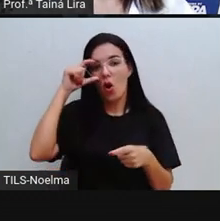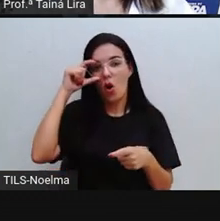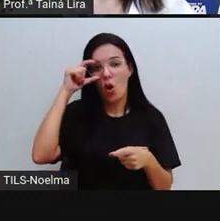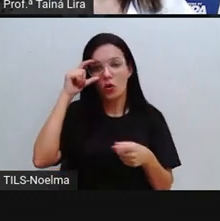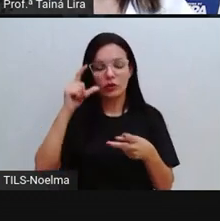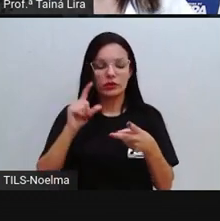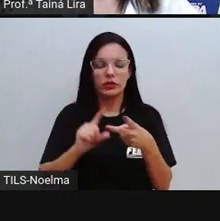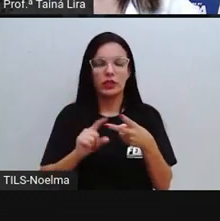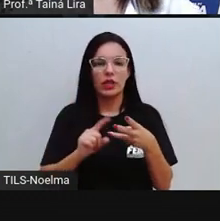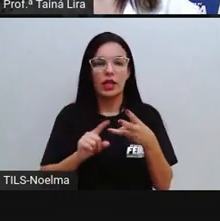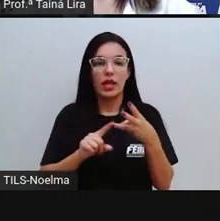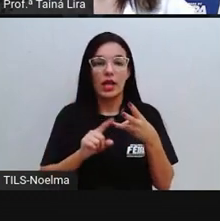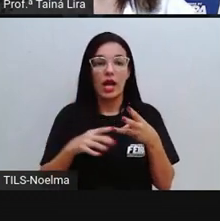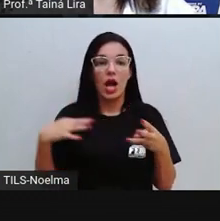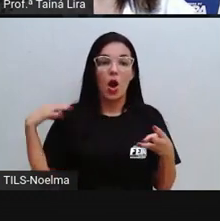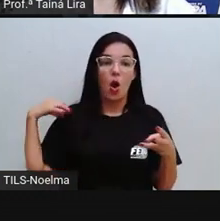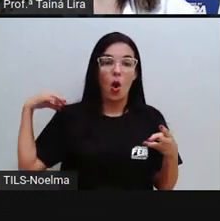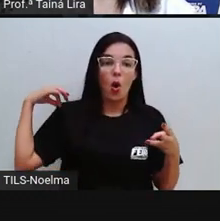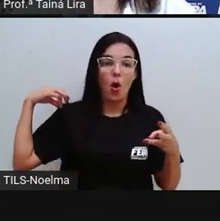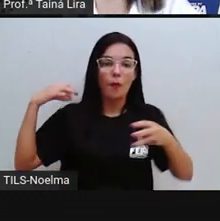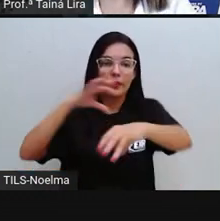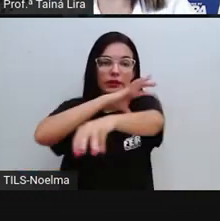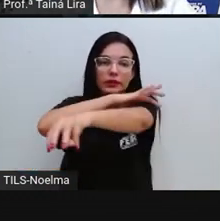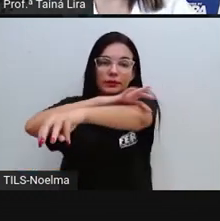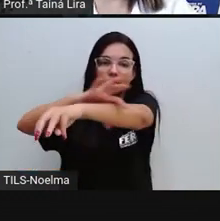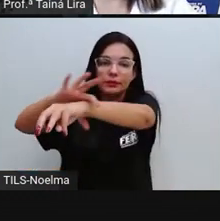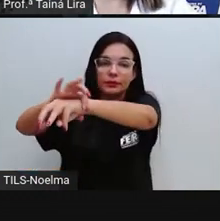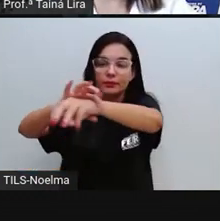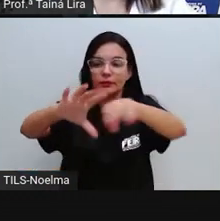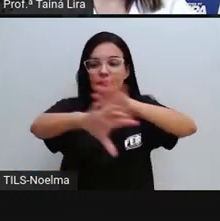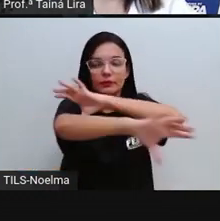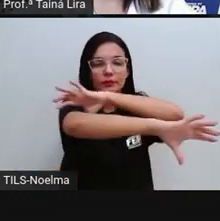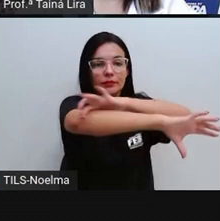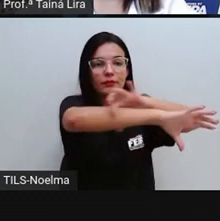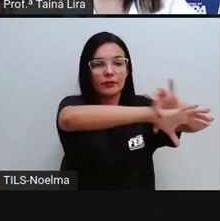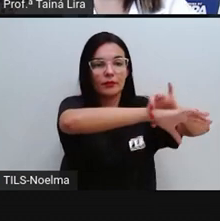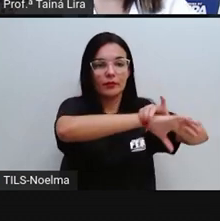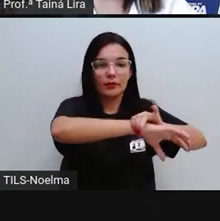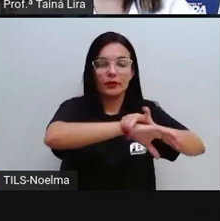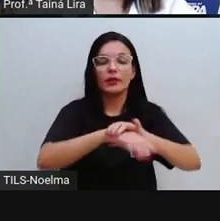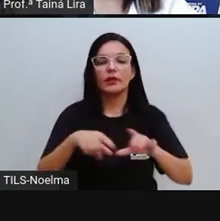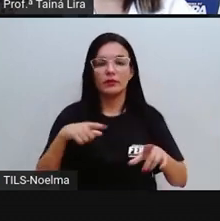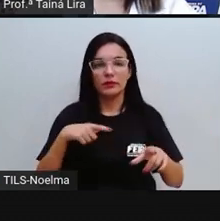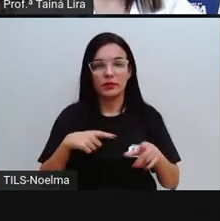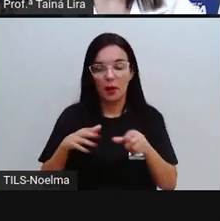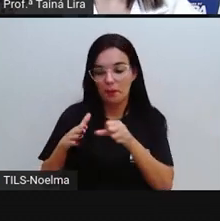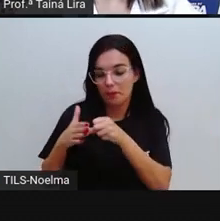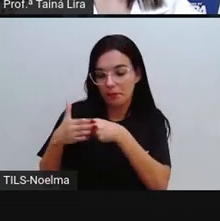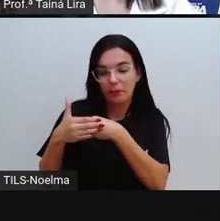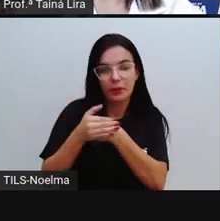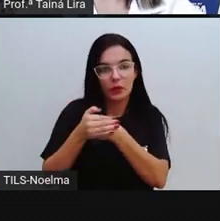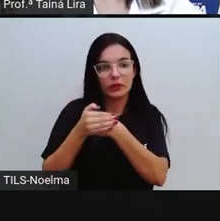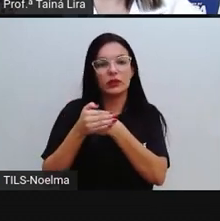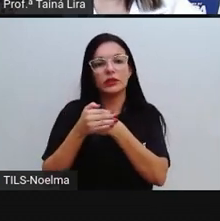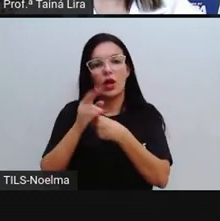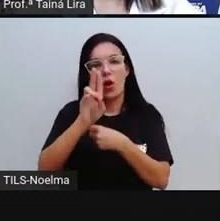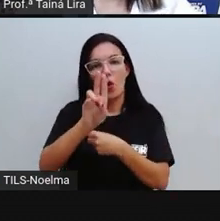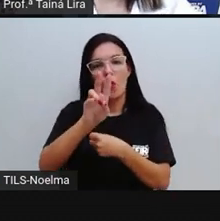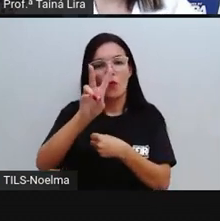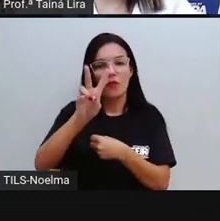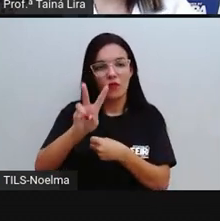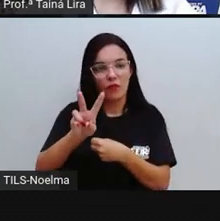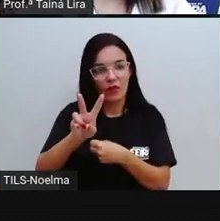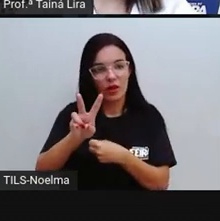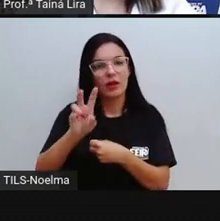Roupas específicas, existem roupas também, né, que tem ali o fator de proteção que a gente pode usar para